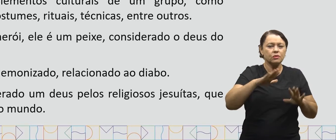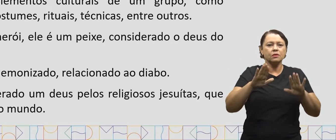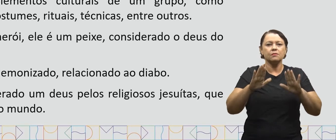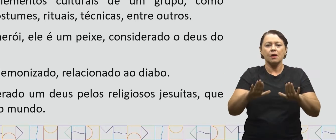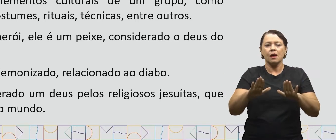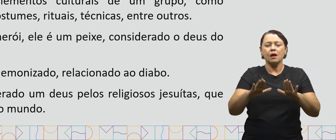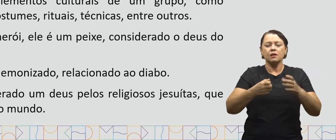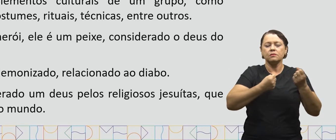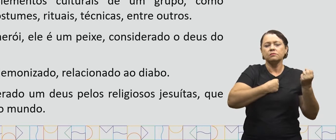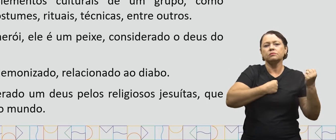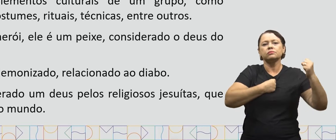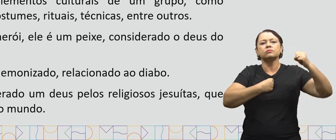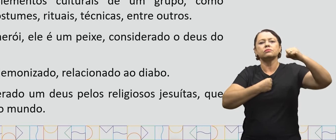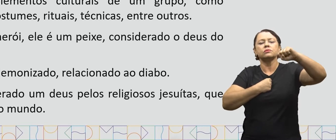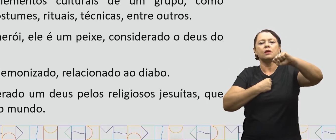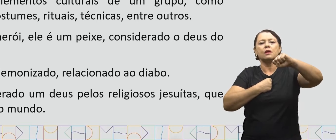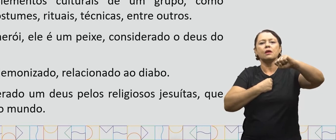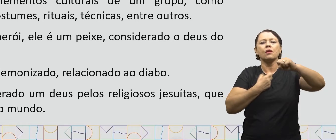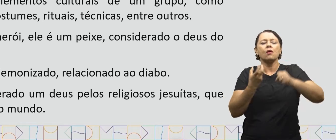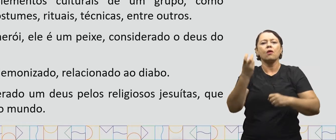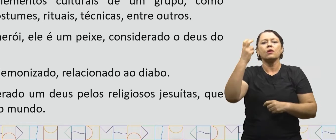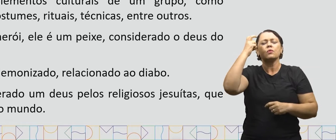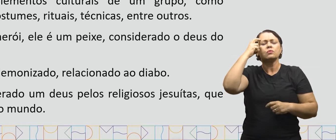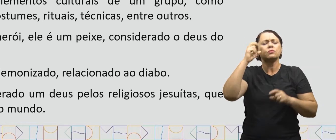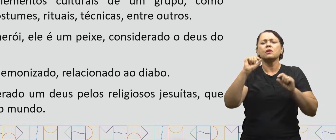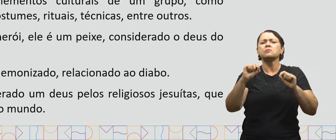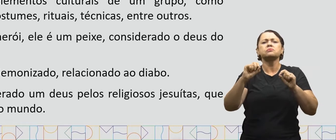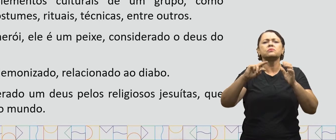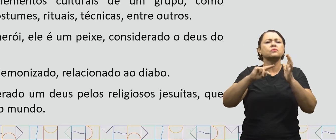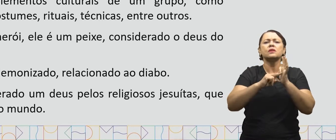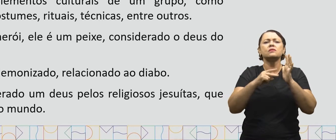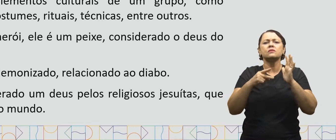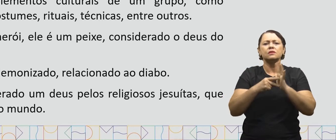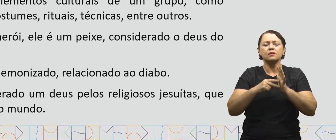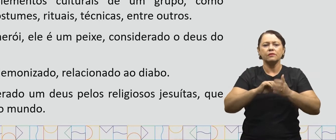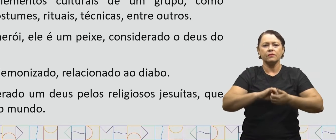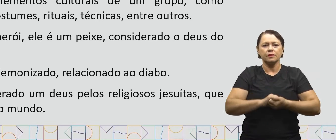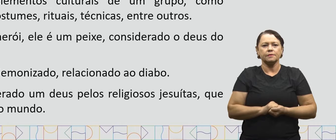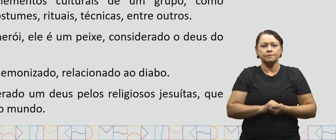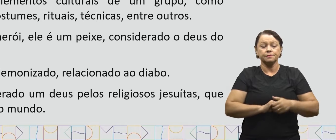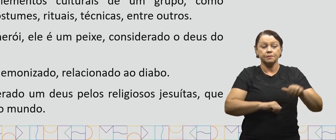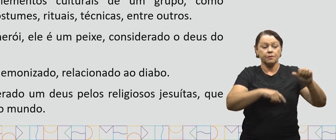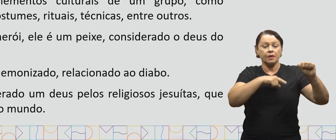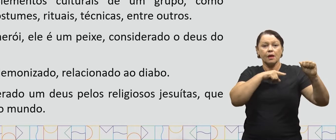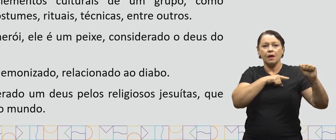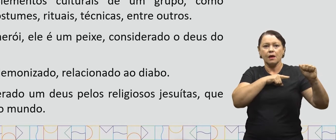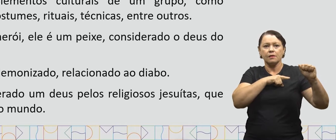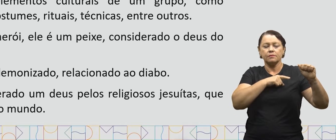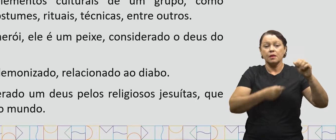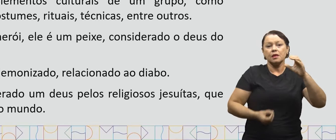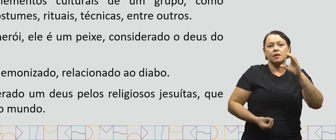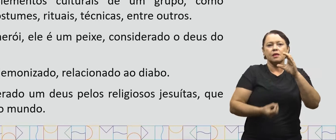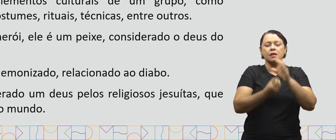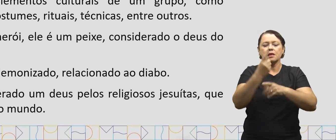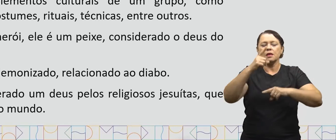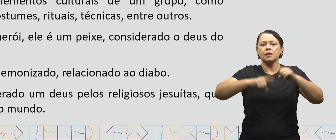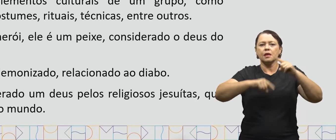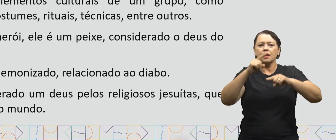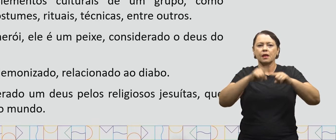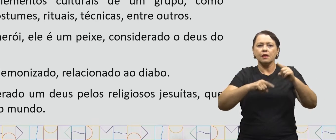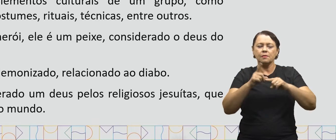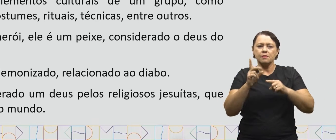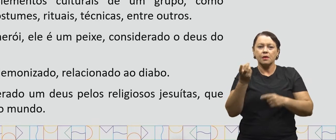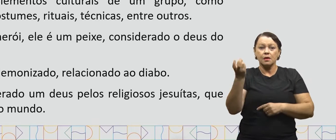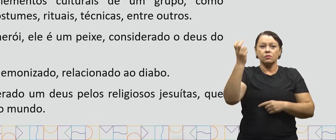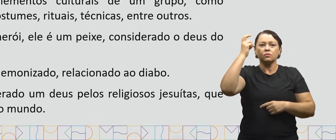herói civilizador de Jurupari, o que isso significa? Alternativa A, que ele cria elementos culturais de um